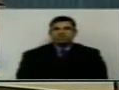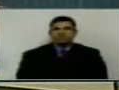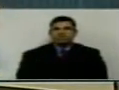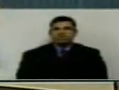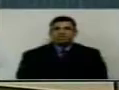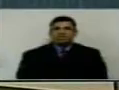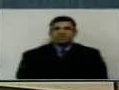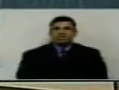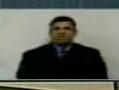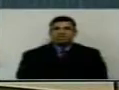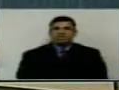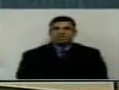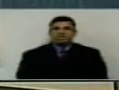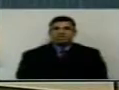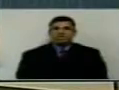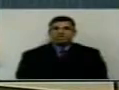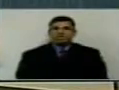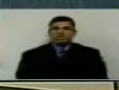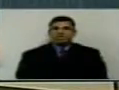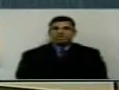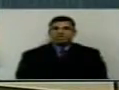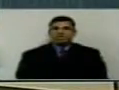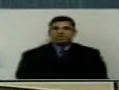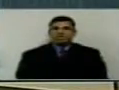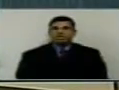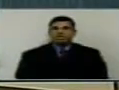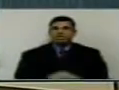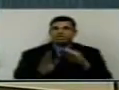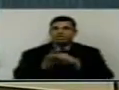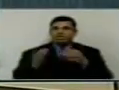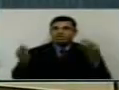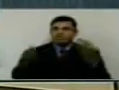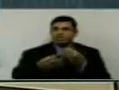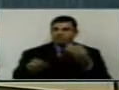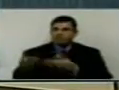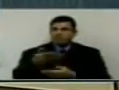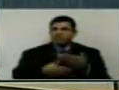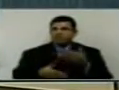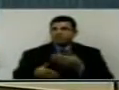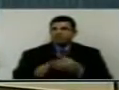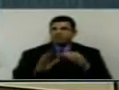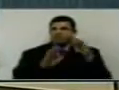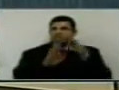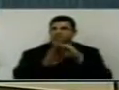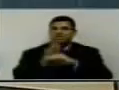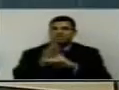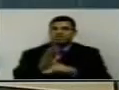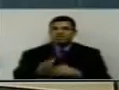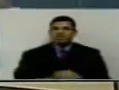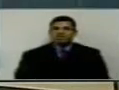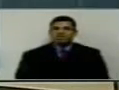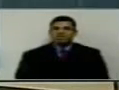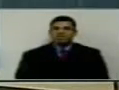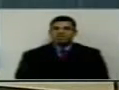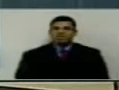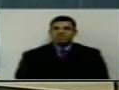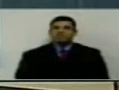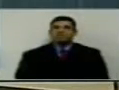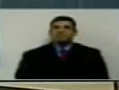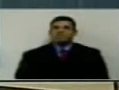o retiro da crisma era exatamente no lugar onde o meu pai morreu. Porque o meu